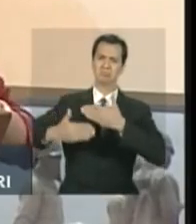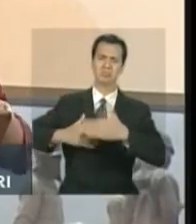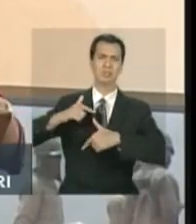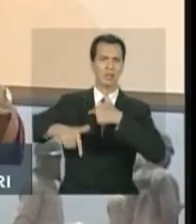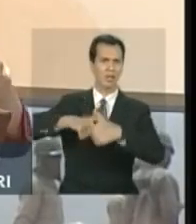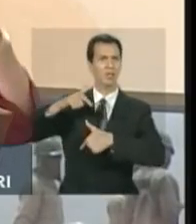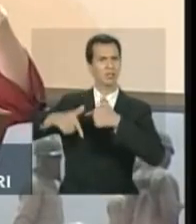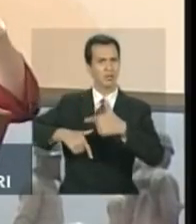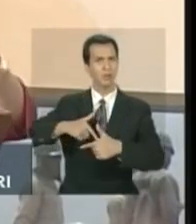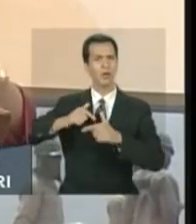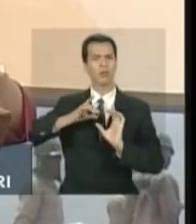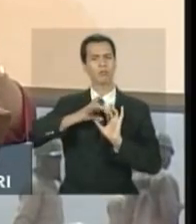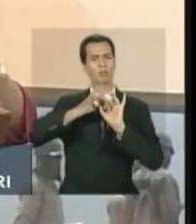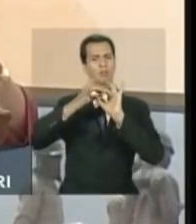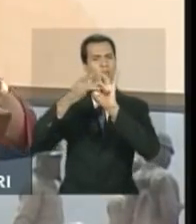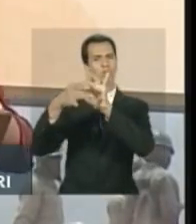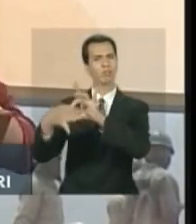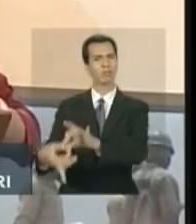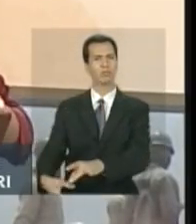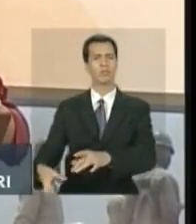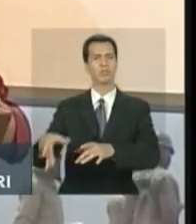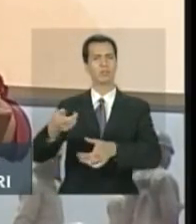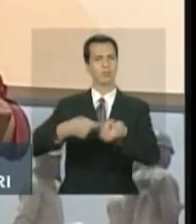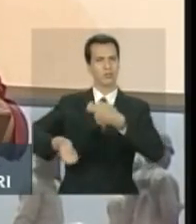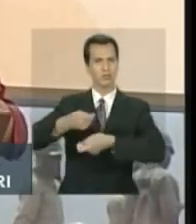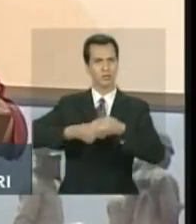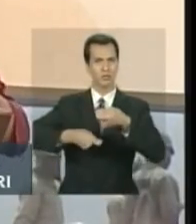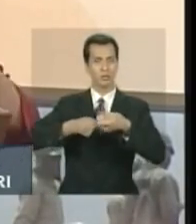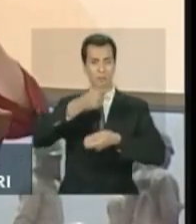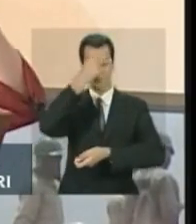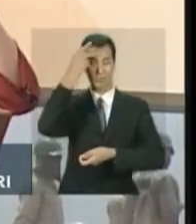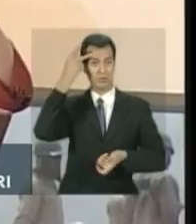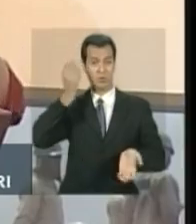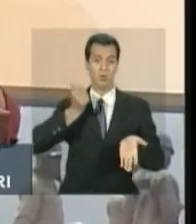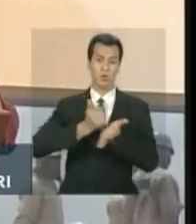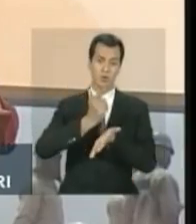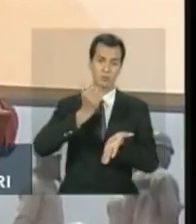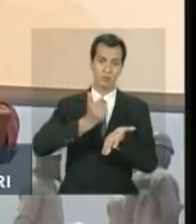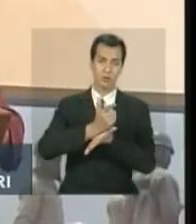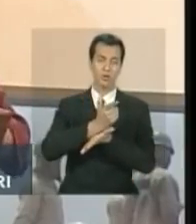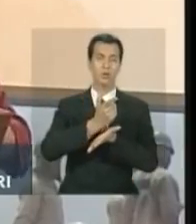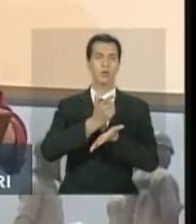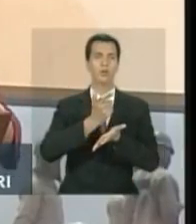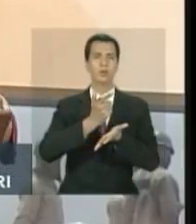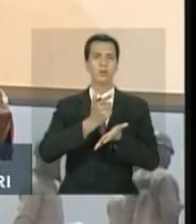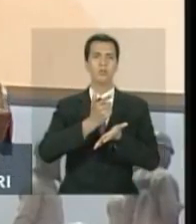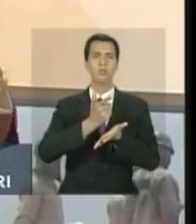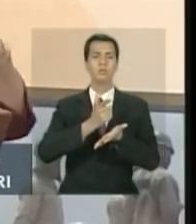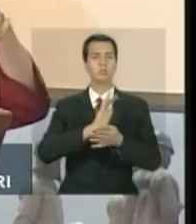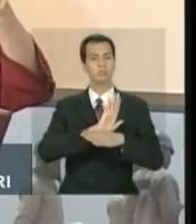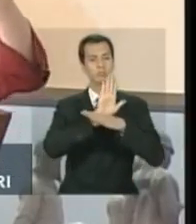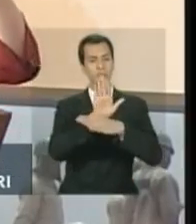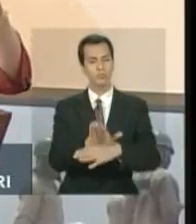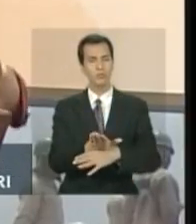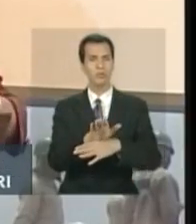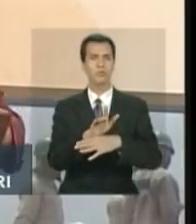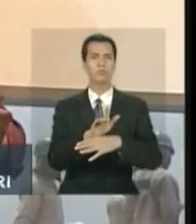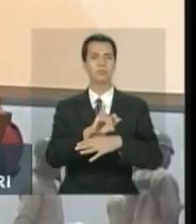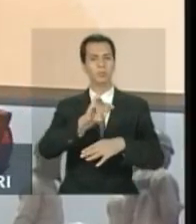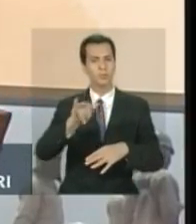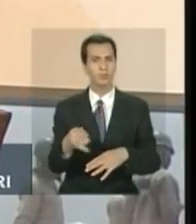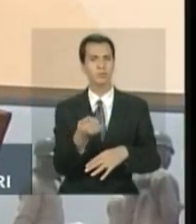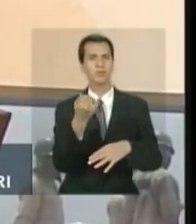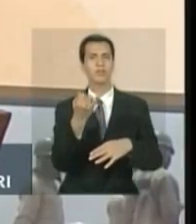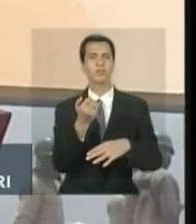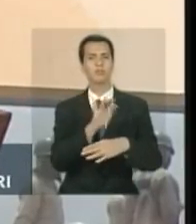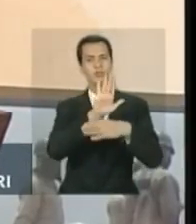que uma coisa puxa a outra. Quem consome, ao mesmo tempo, cria oportunidade, com isso